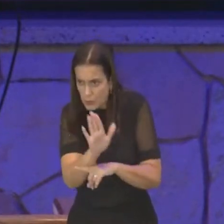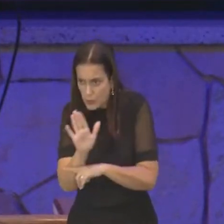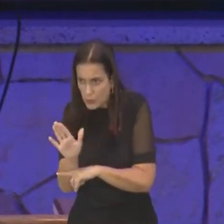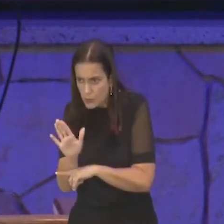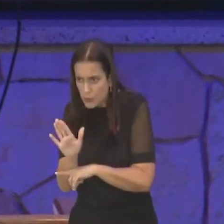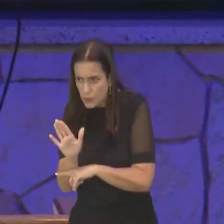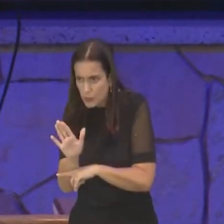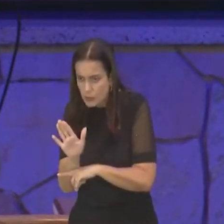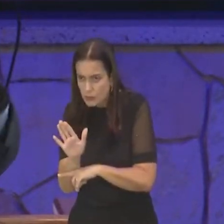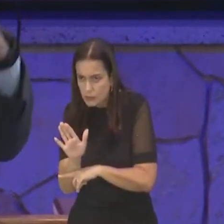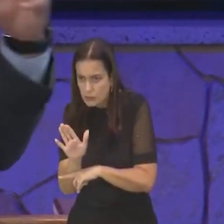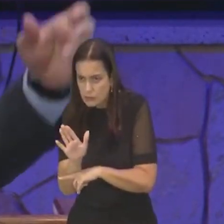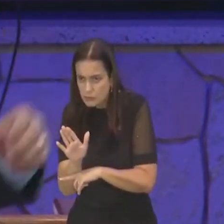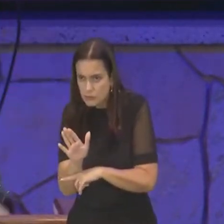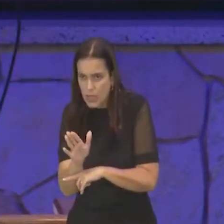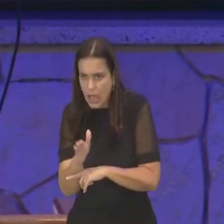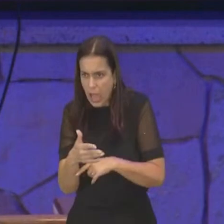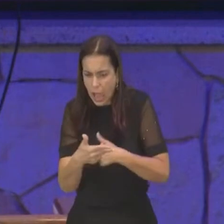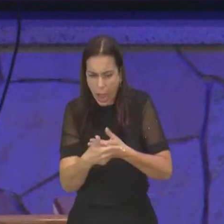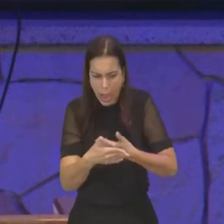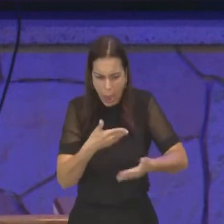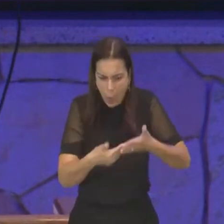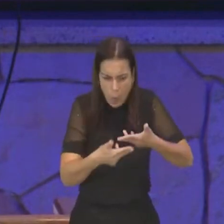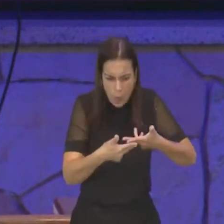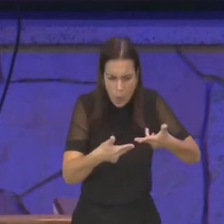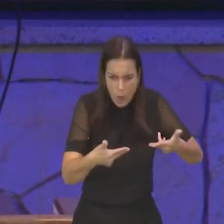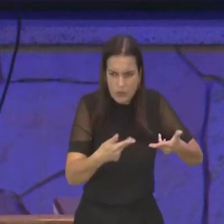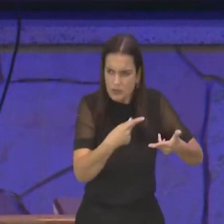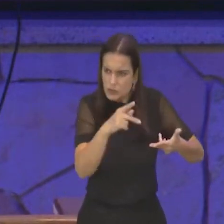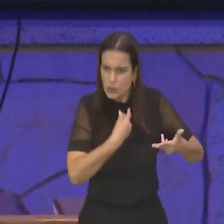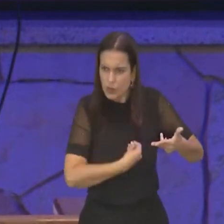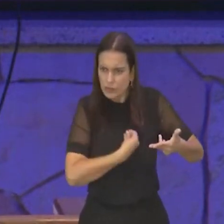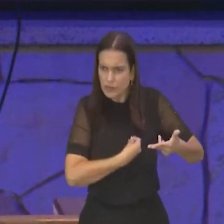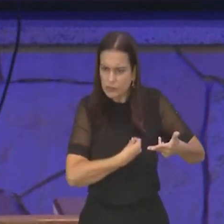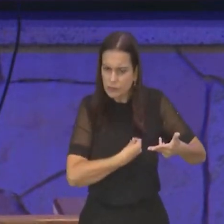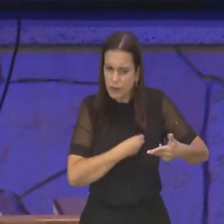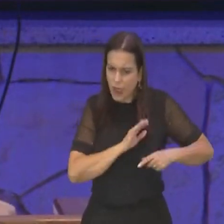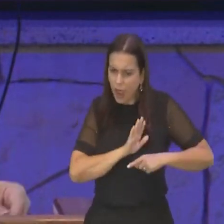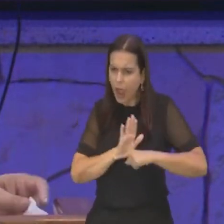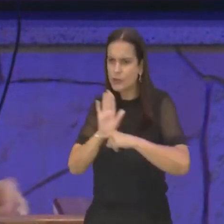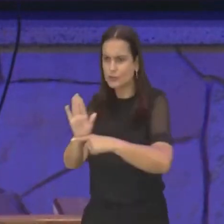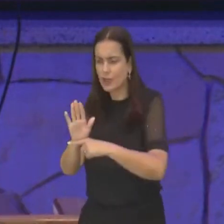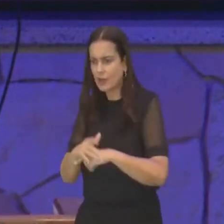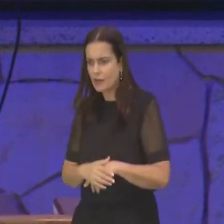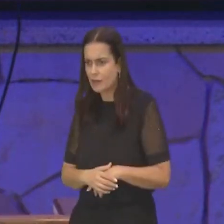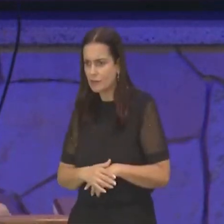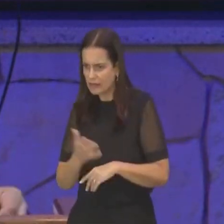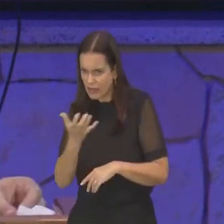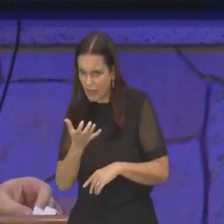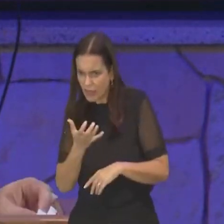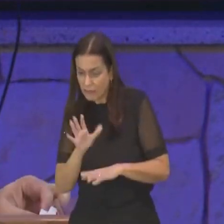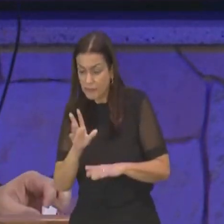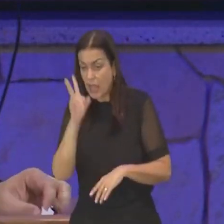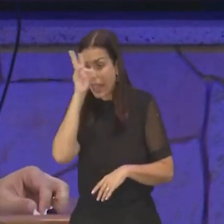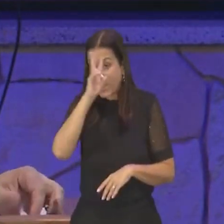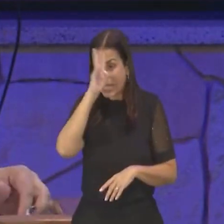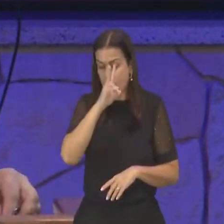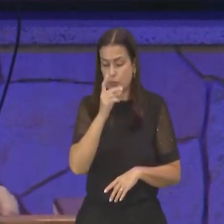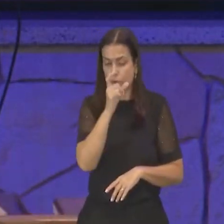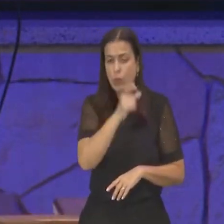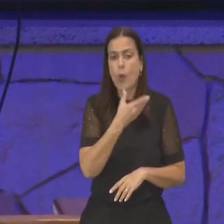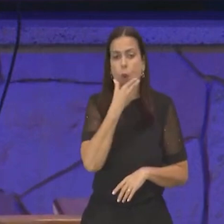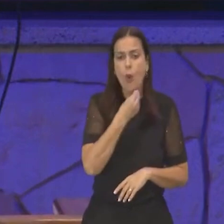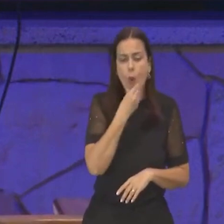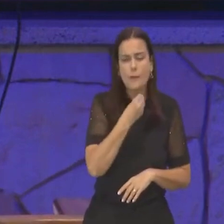Você está disposto a ceder alguma coisa da sua vida? Eu lembro de um irmão que se colocou à disposição lá em Minas,